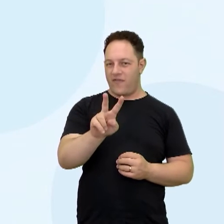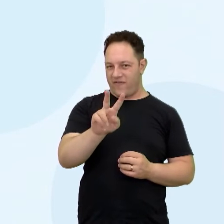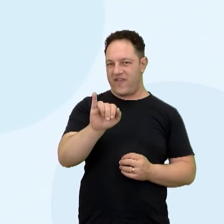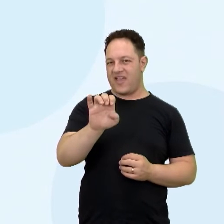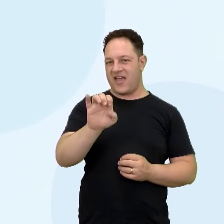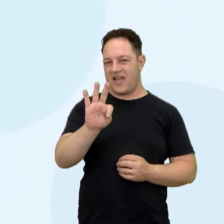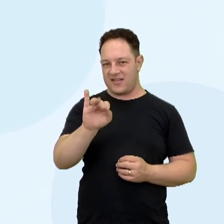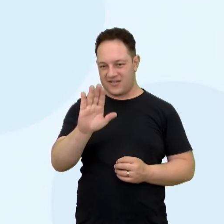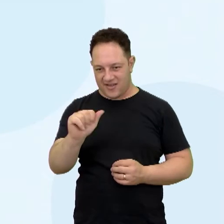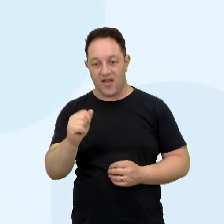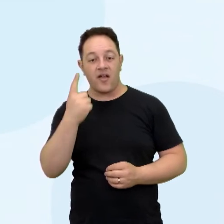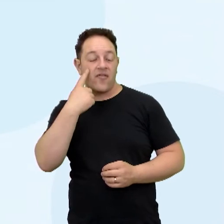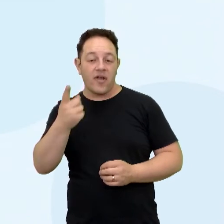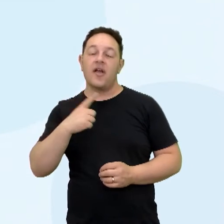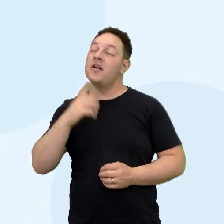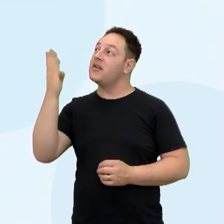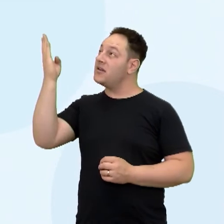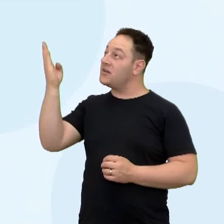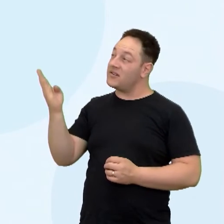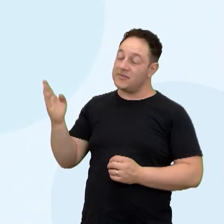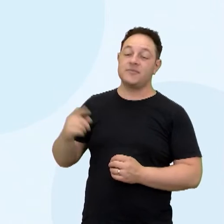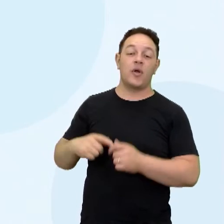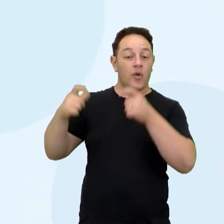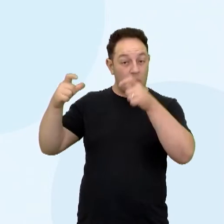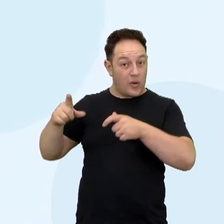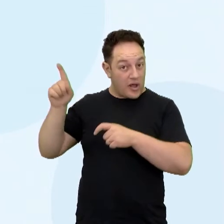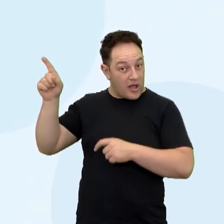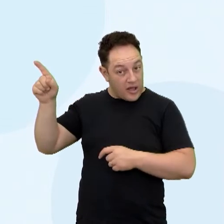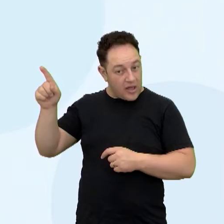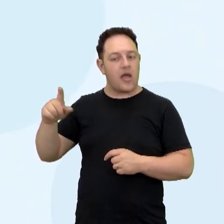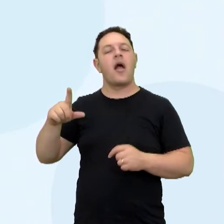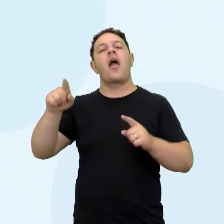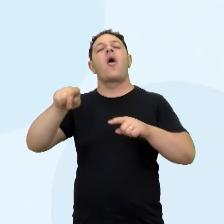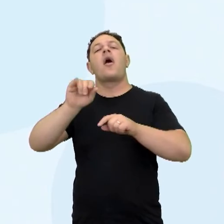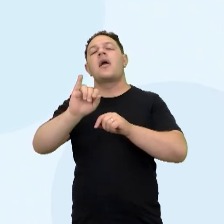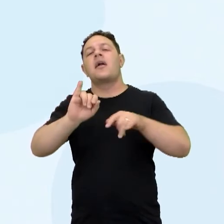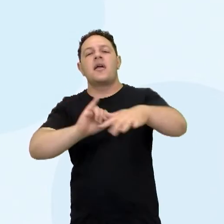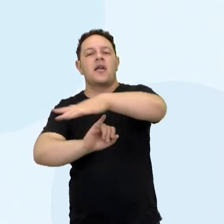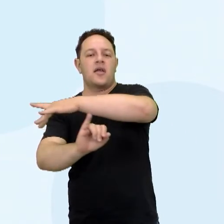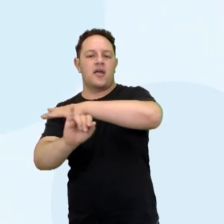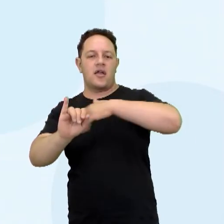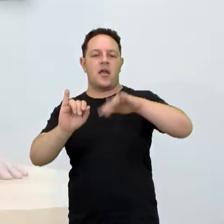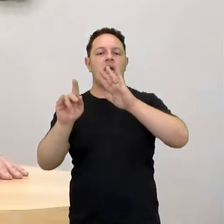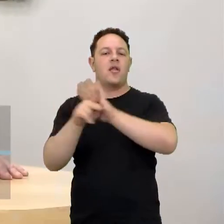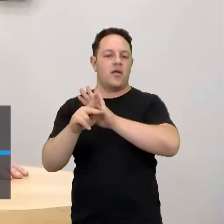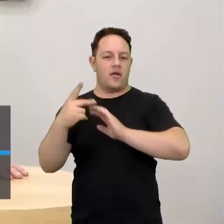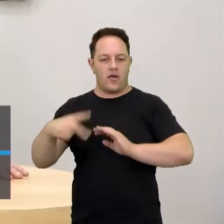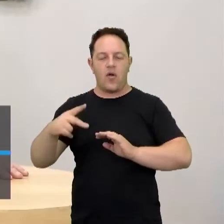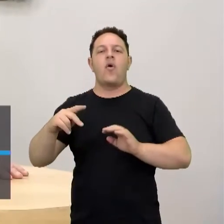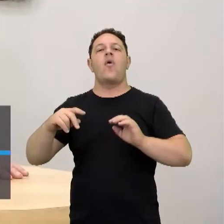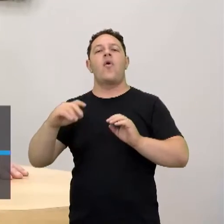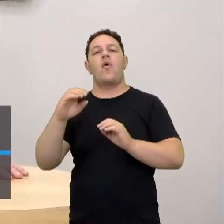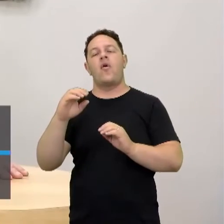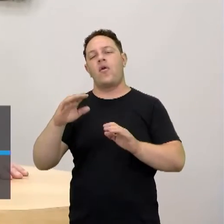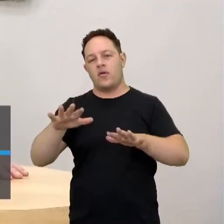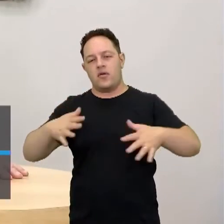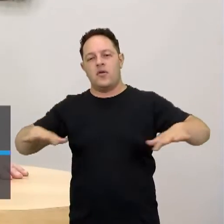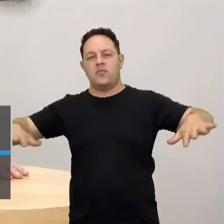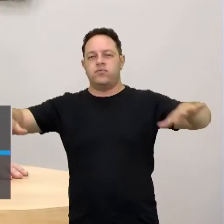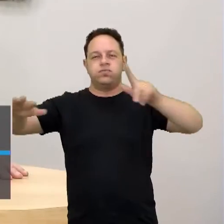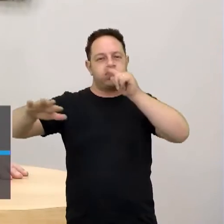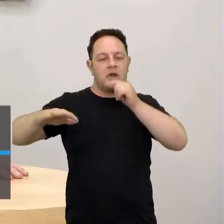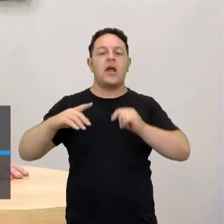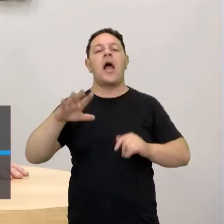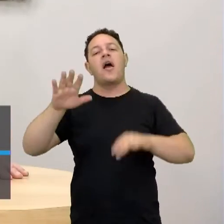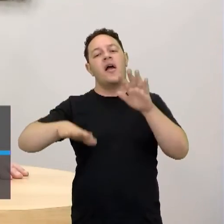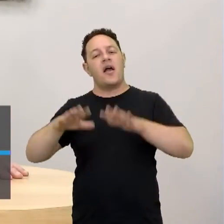está observando aí o atol de Bikini, né? O atol, ele é uma ilha oceânica, tá? Então, só que assim ela tem lá muitas